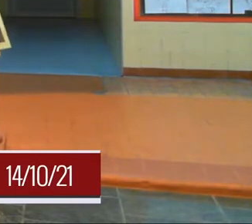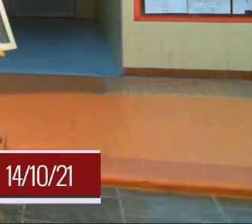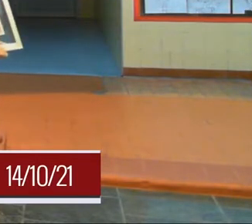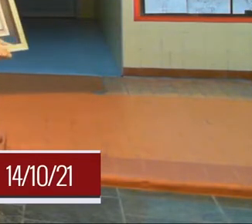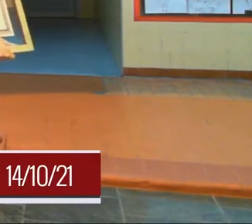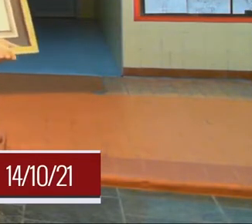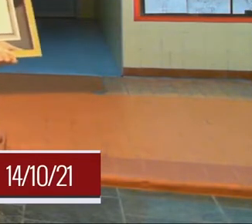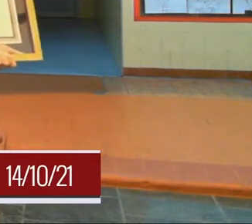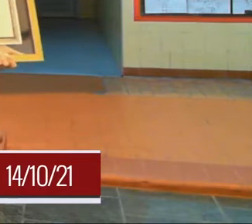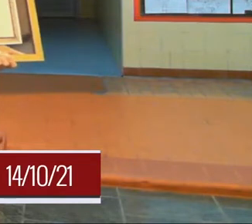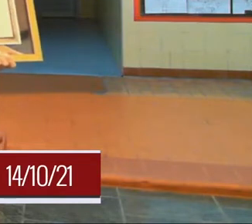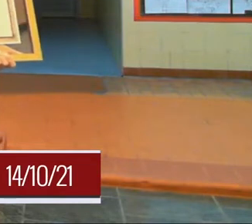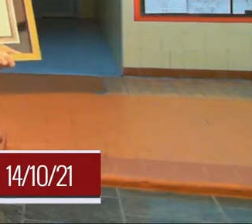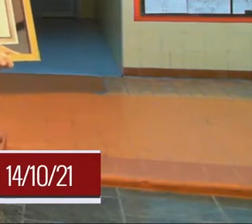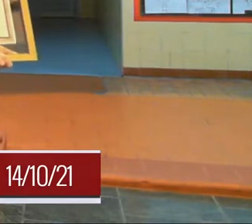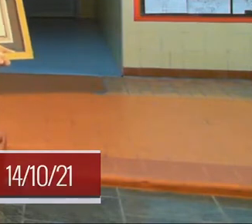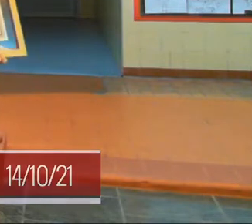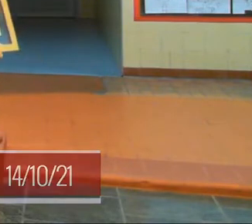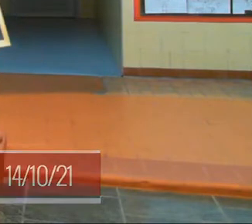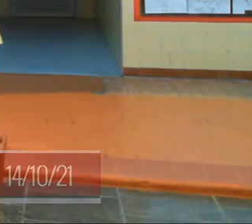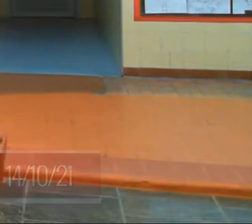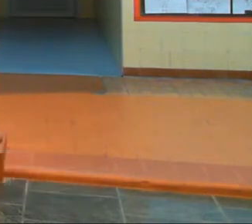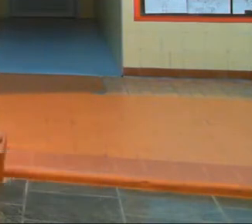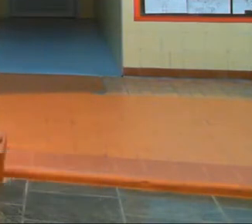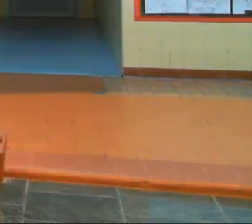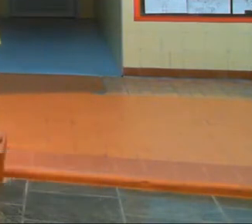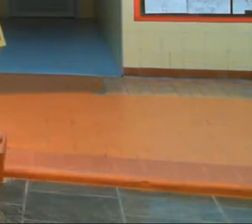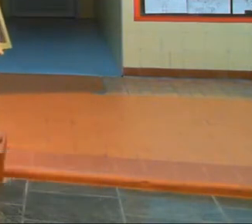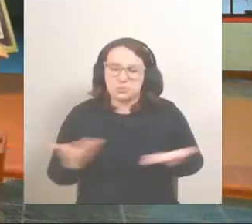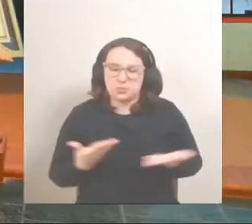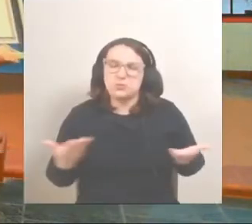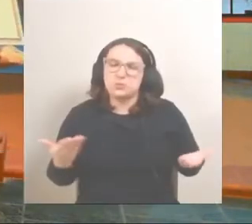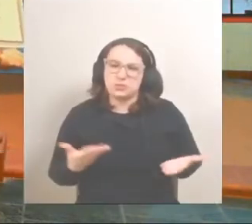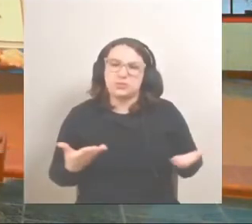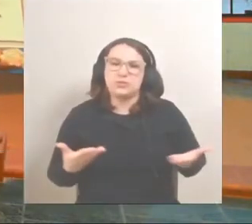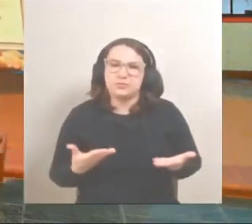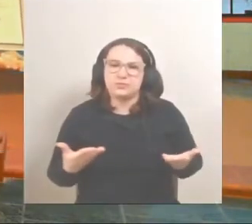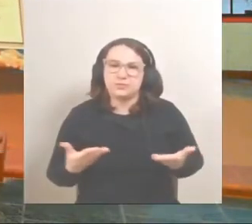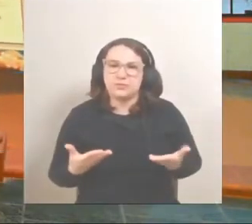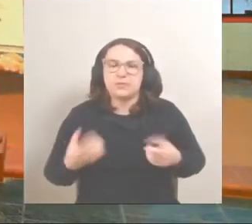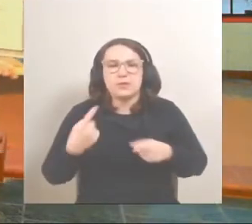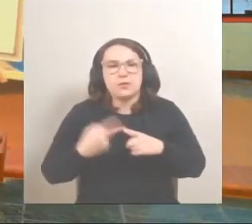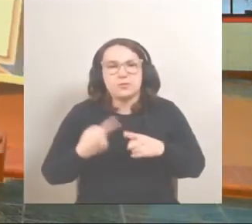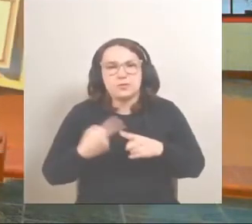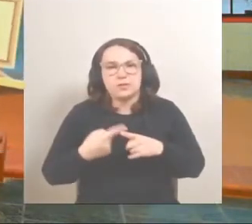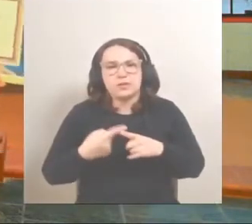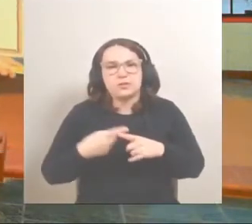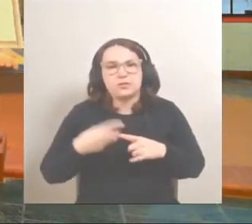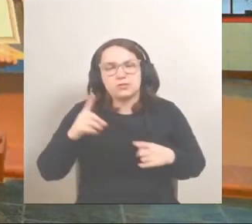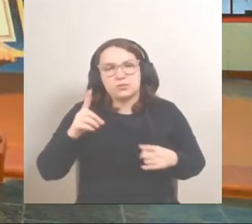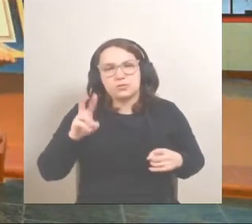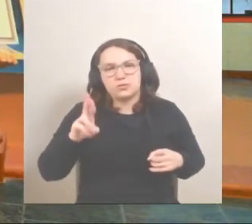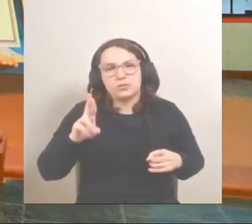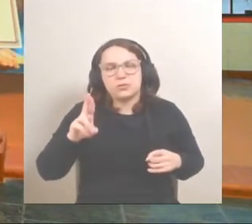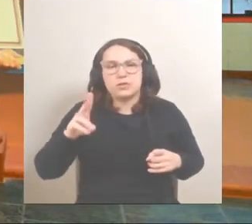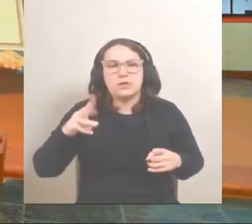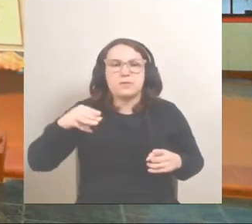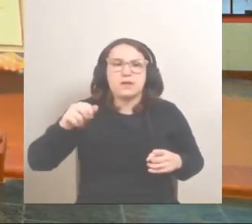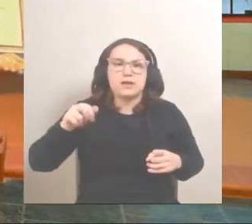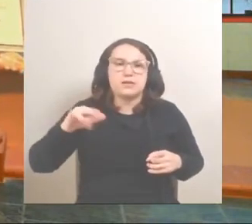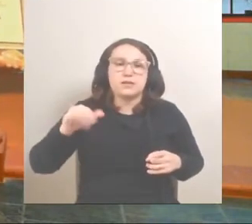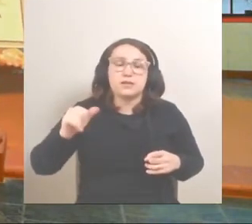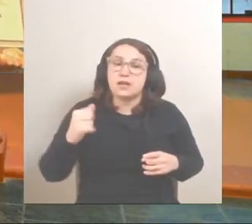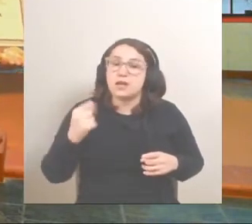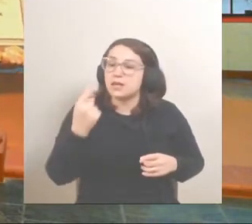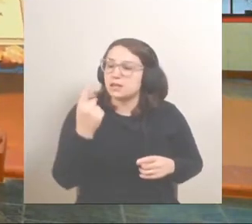né, com a menção honrosa que foi feita para ela. Porque a doutora Márcia, né, como foi dito, está nesses 15